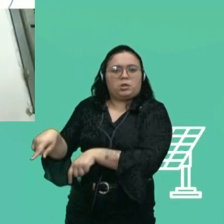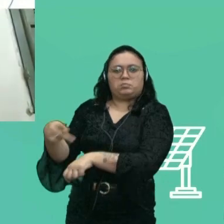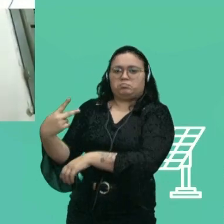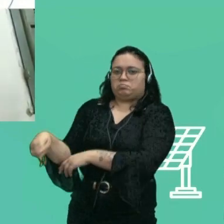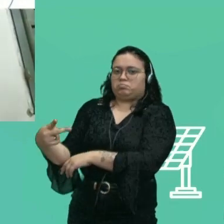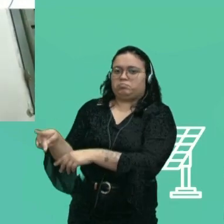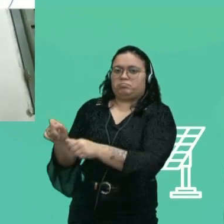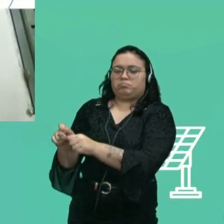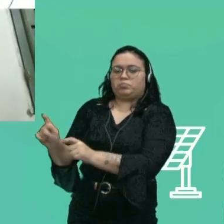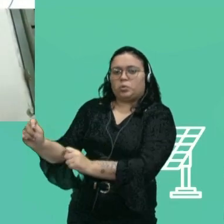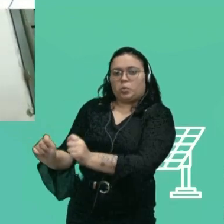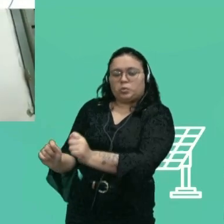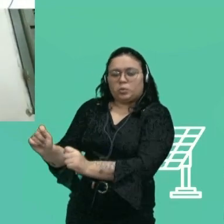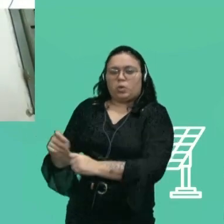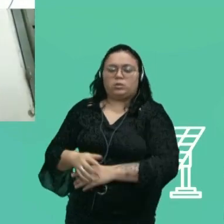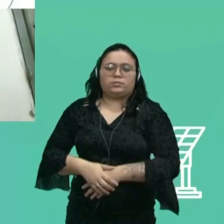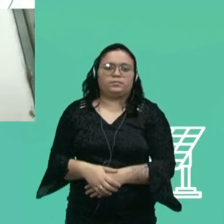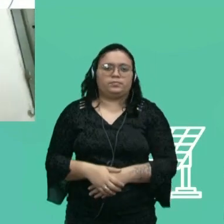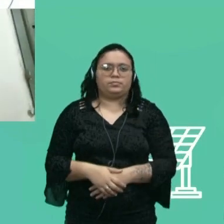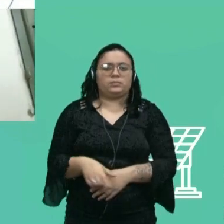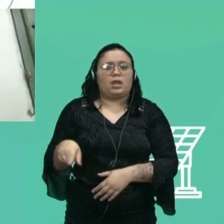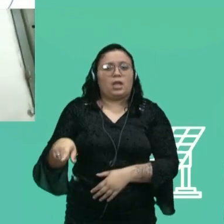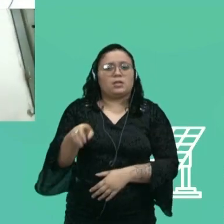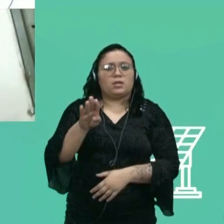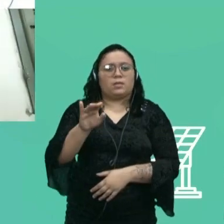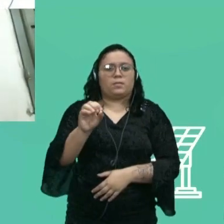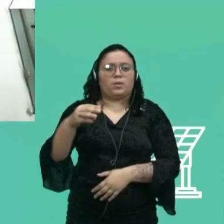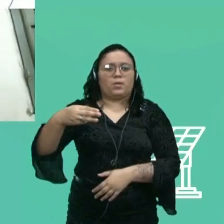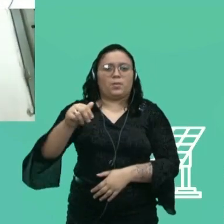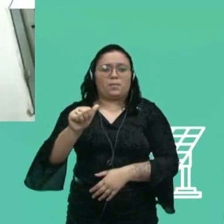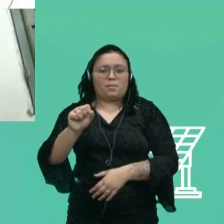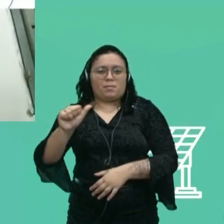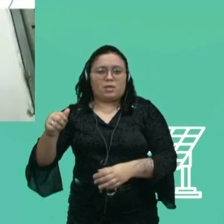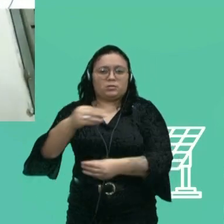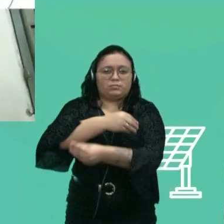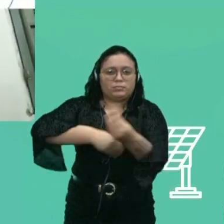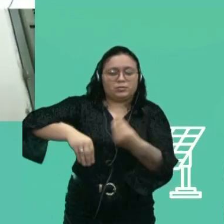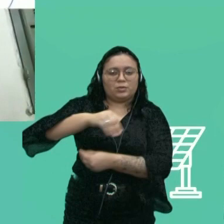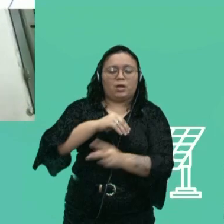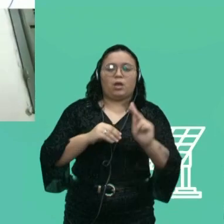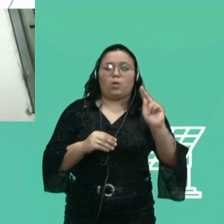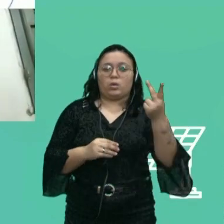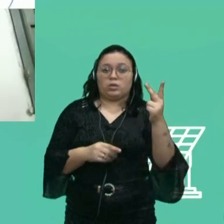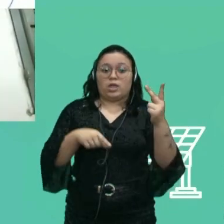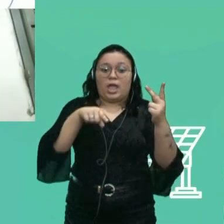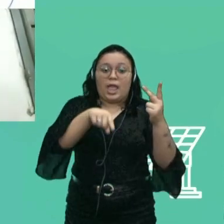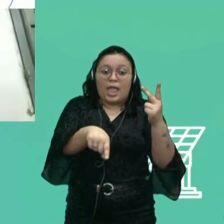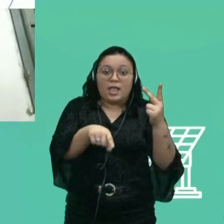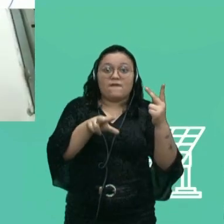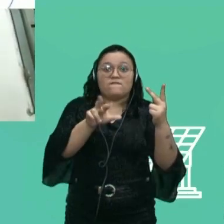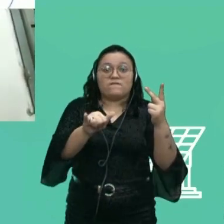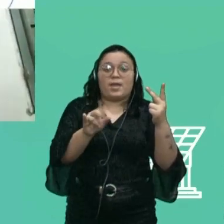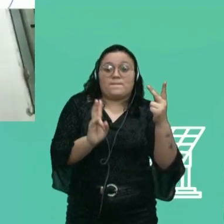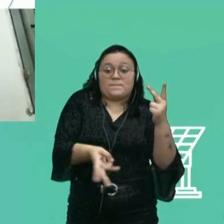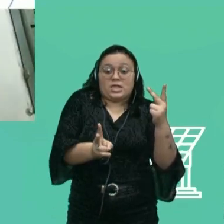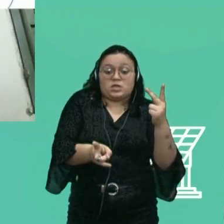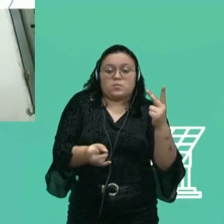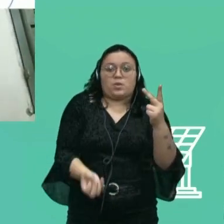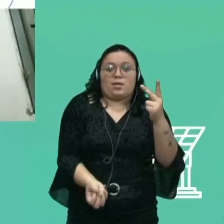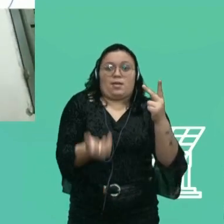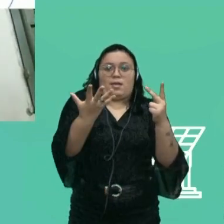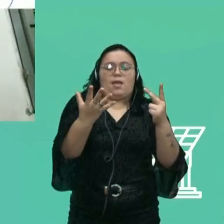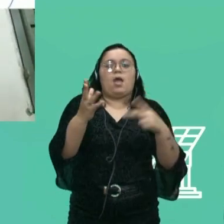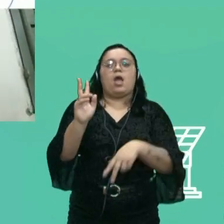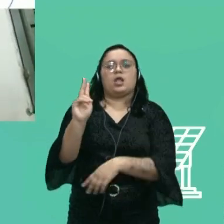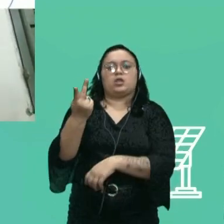nós podemos aí processar a biomassa, produzir o biogás rico em hidrogênio e com isso obter o hidrogênio verde, certo? Após a